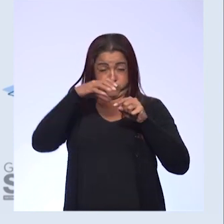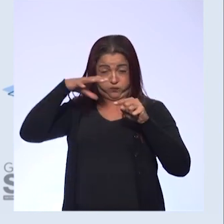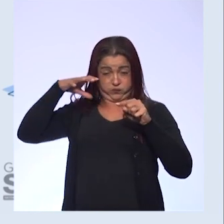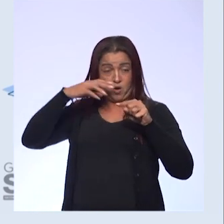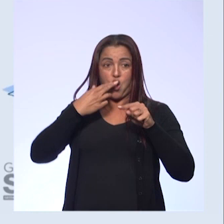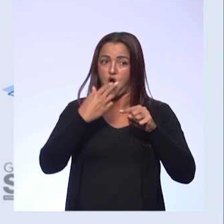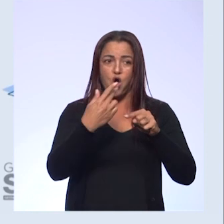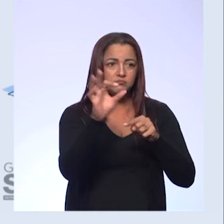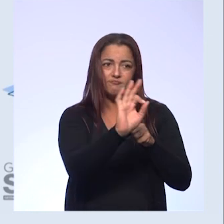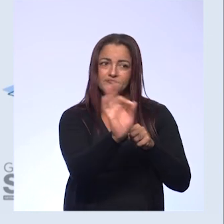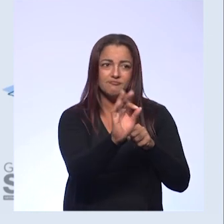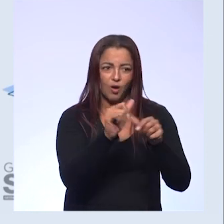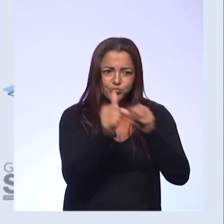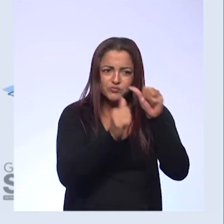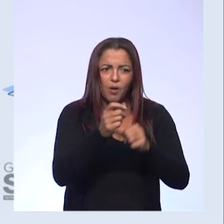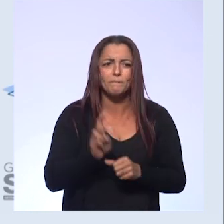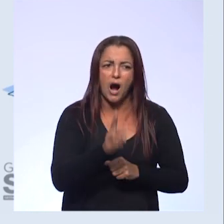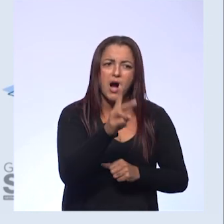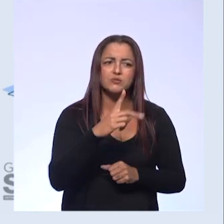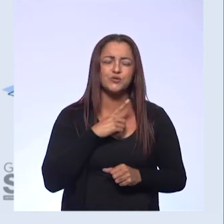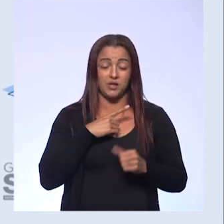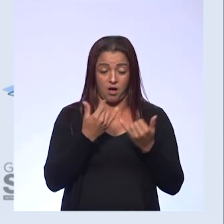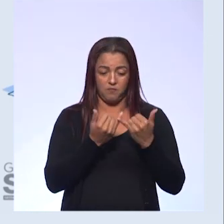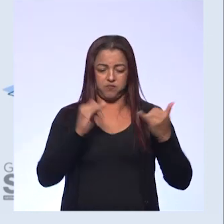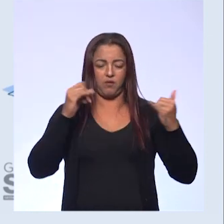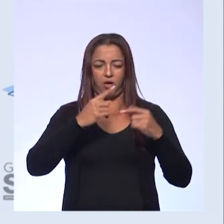é uma onda eletromagnética